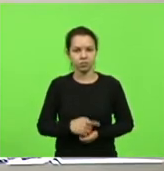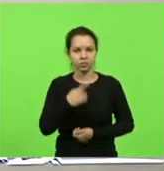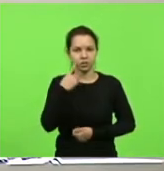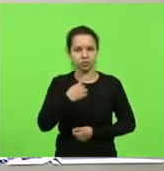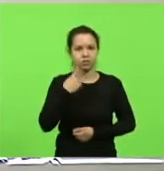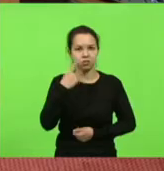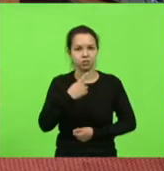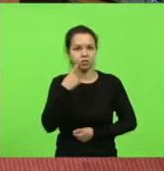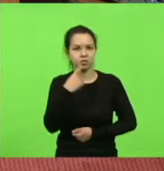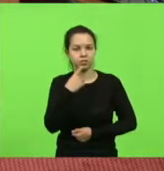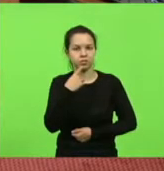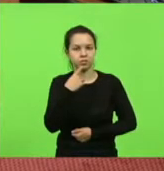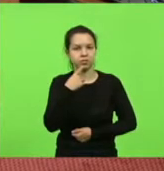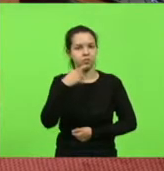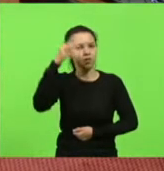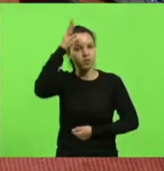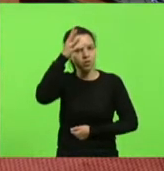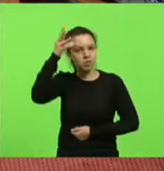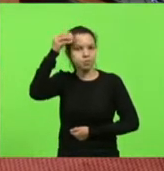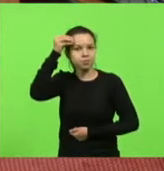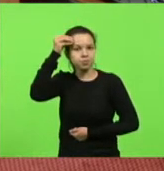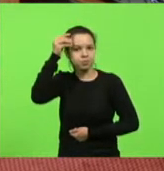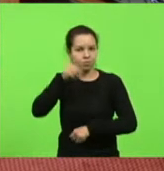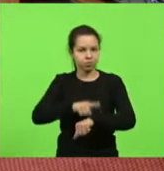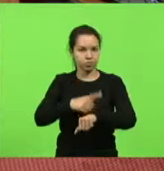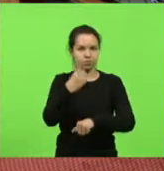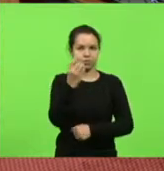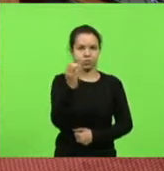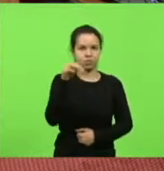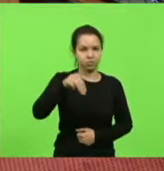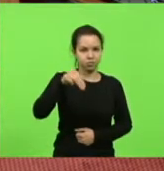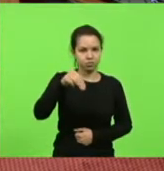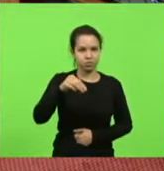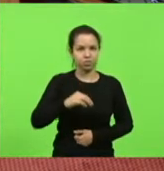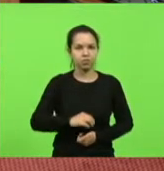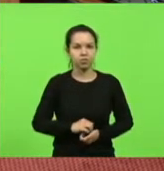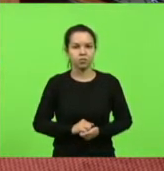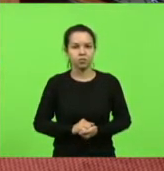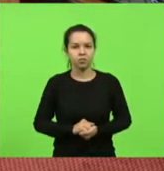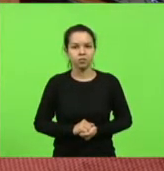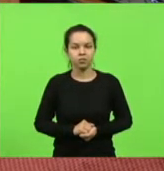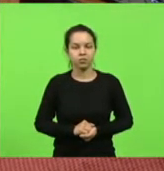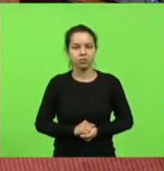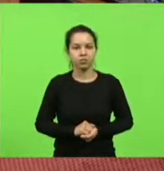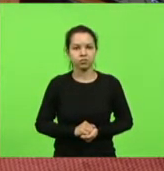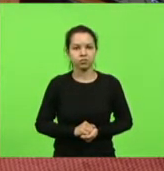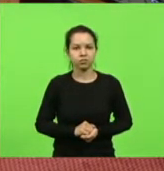Deputada Luciane Carminati, por 10 minutos, deputada.